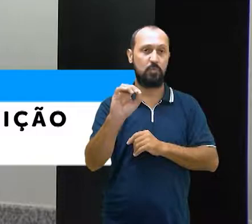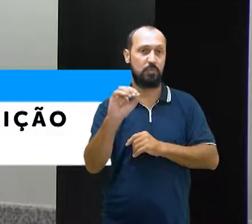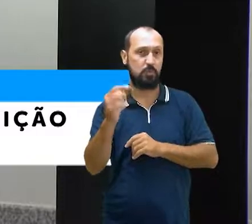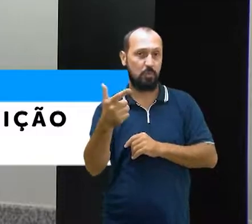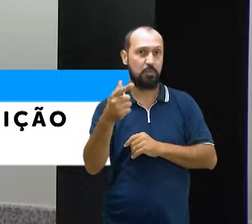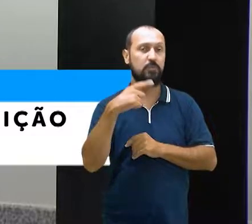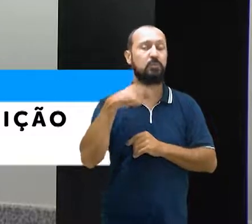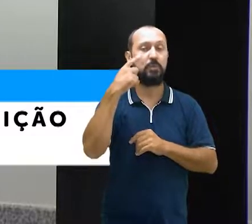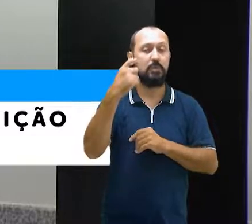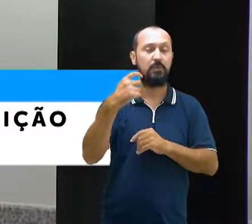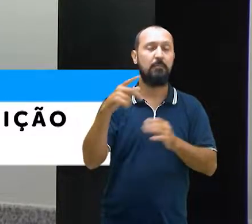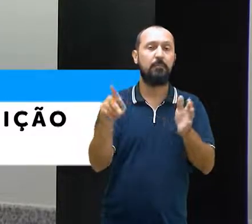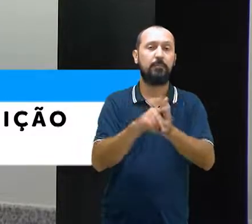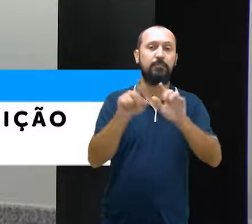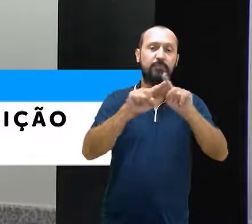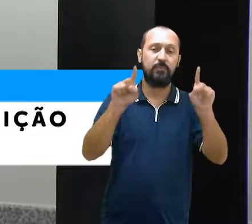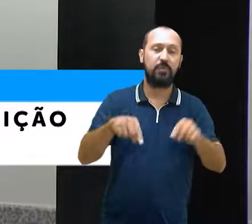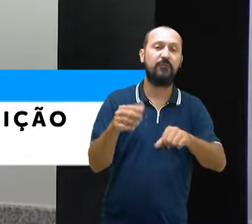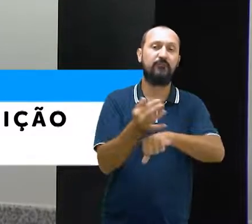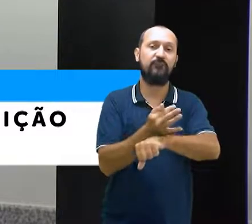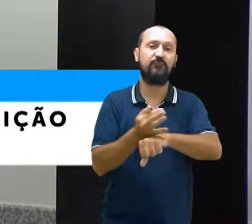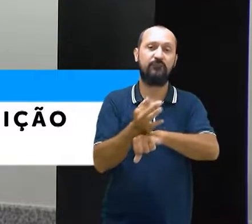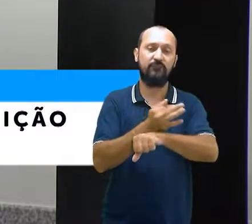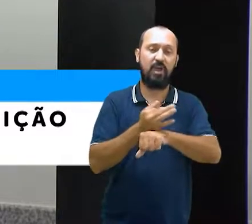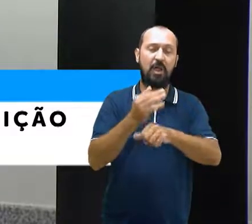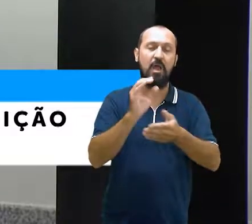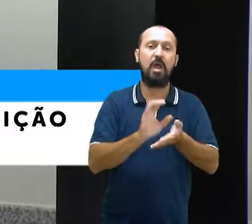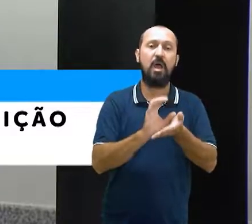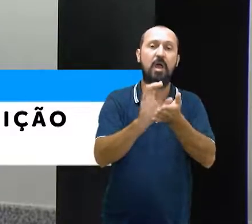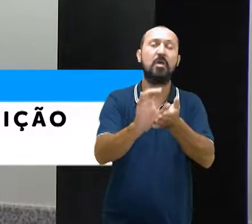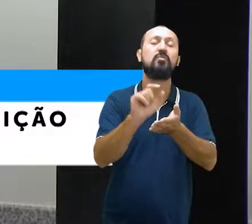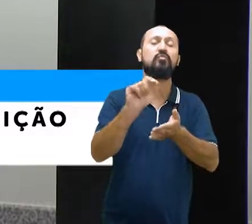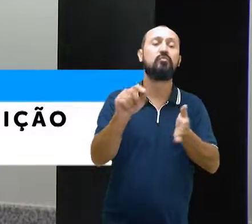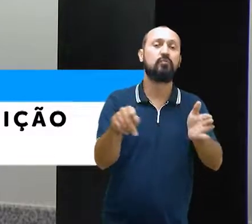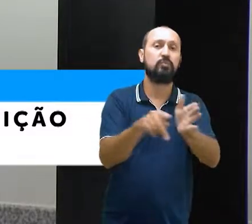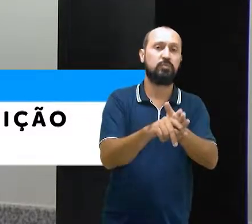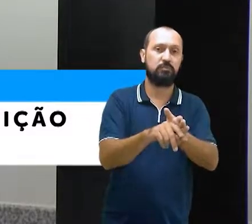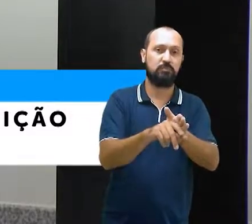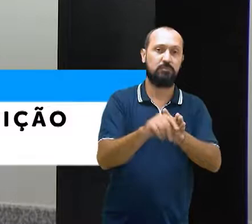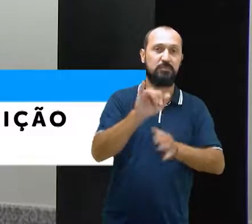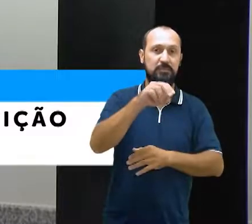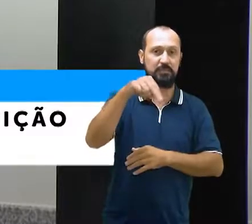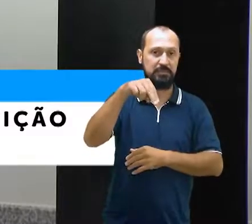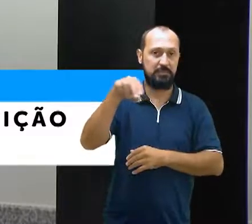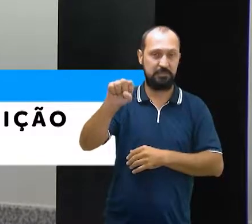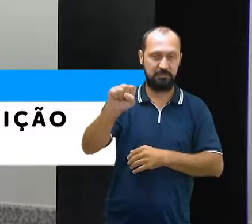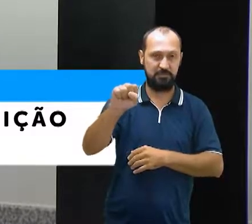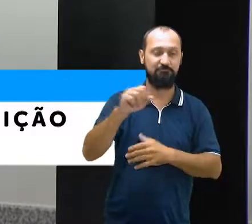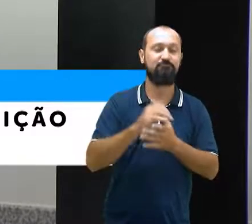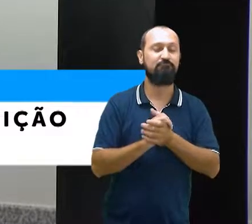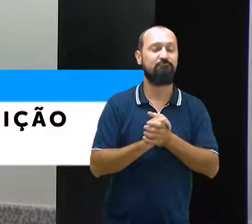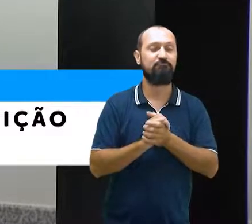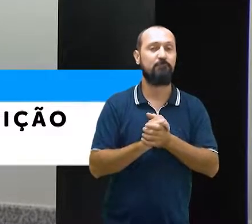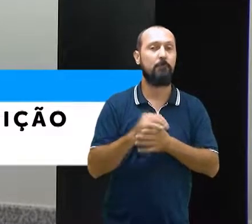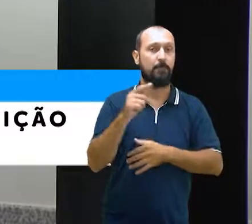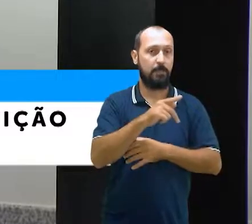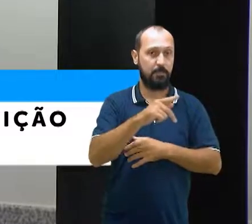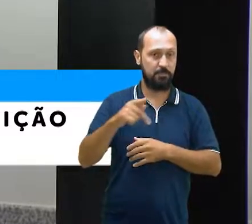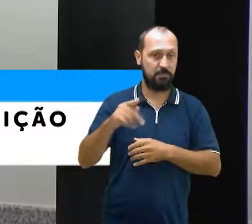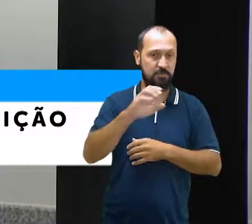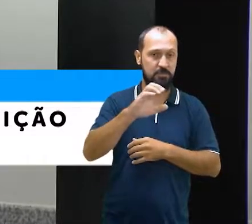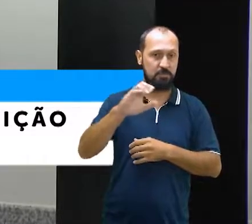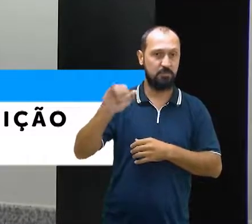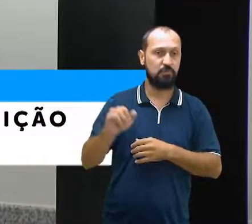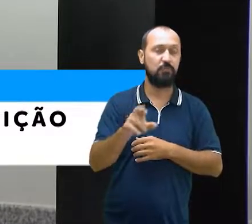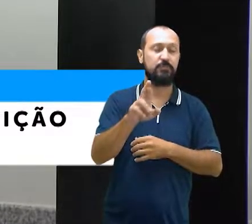1102, que trata dos interesses dos servidores públicos, como férias e contribuição ao regime da Previdência Social do